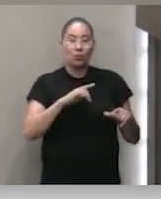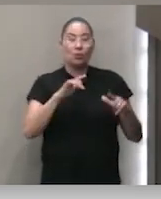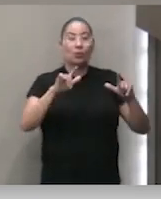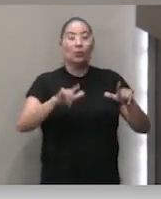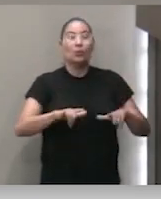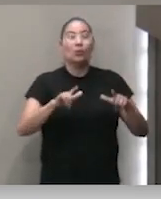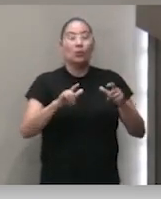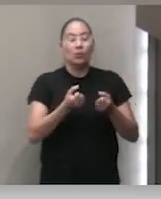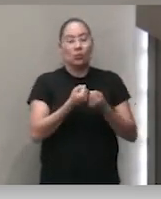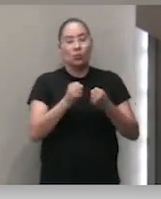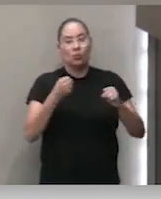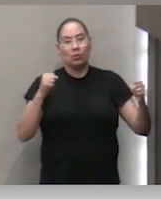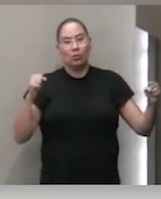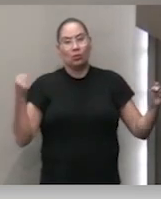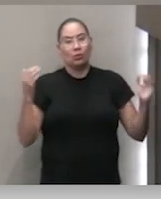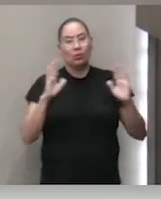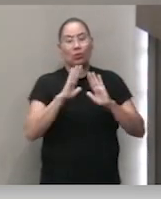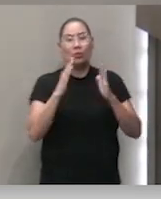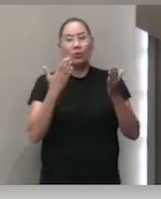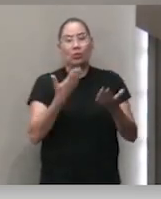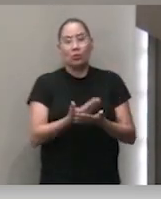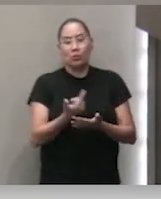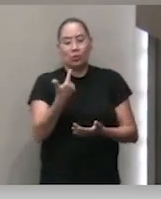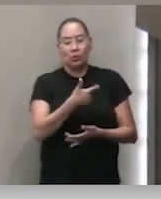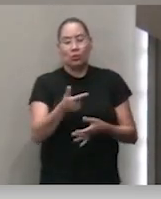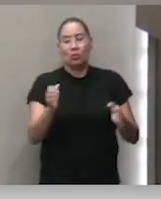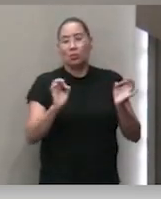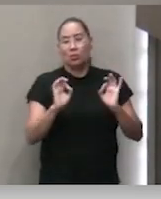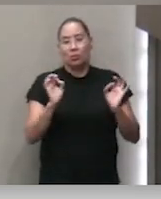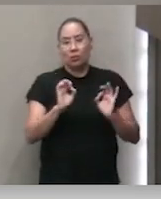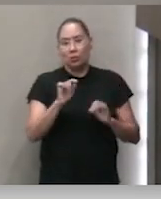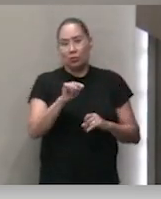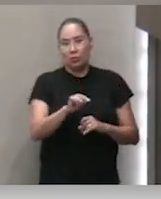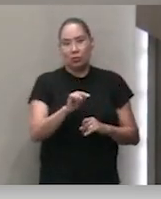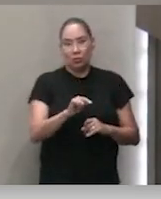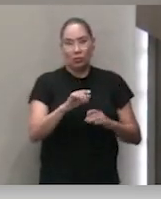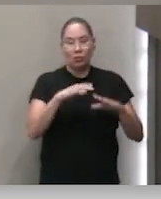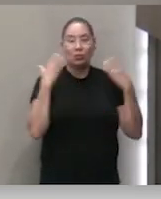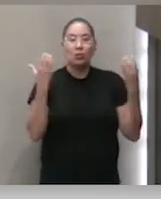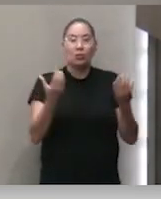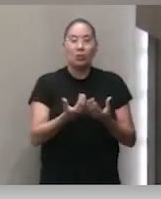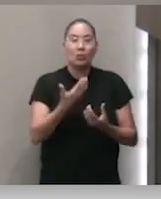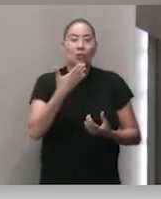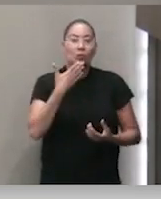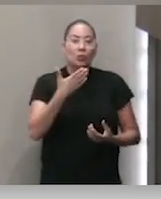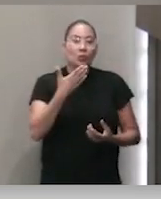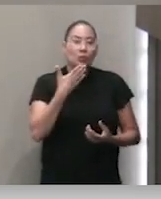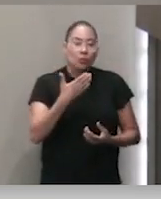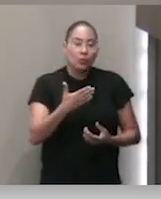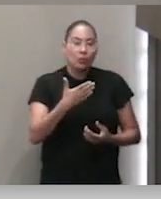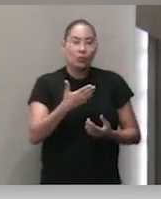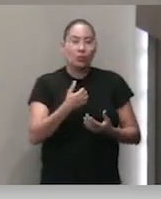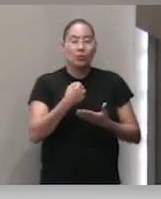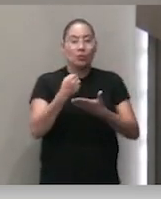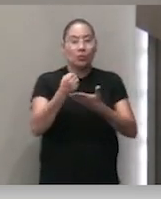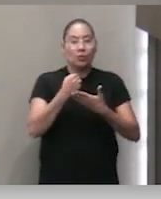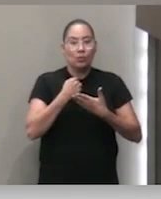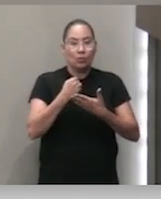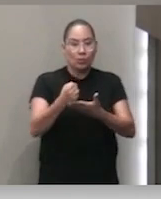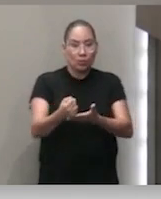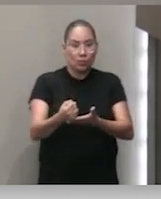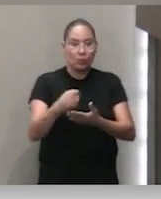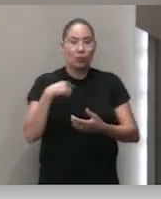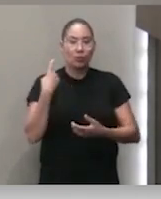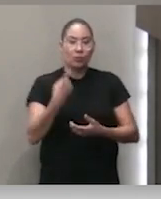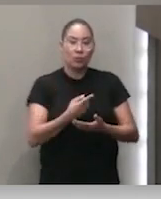espaço gigantesco naquela escola que está ocioso, né? E a comunidade está solicitando e clamando aí o apoio do poder público para que